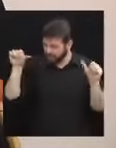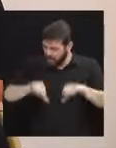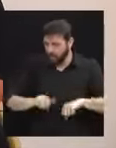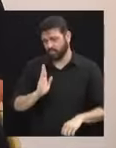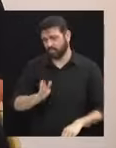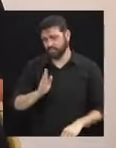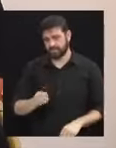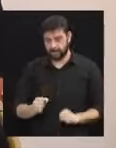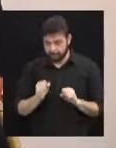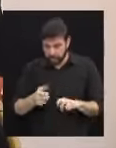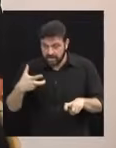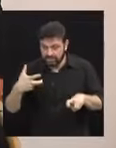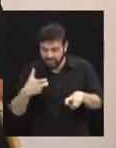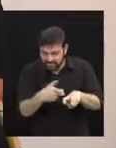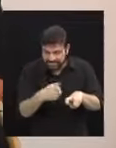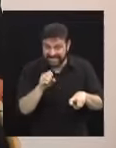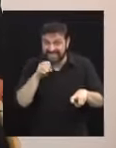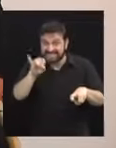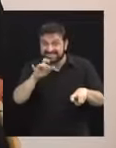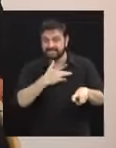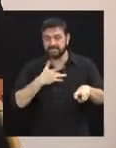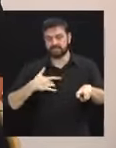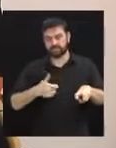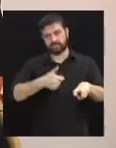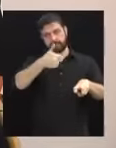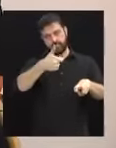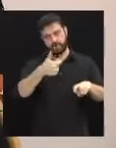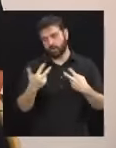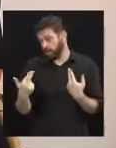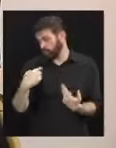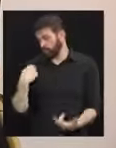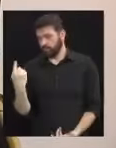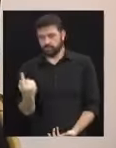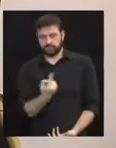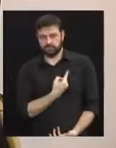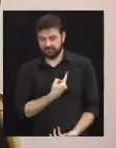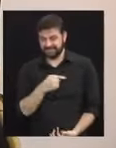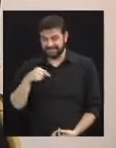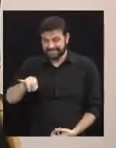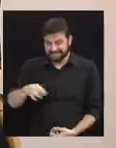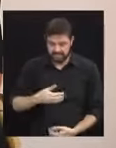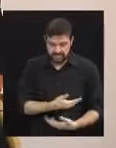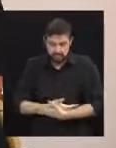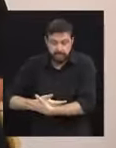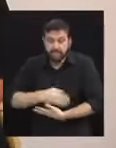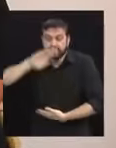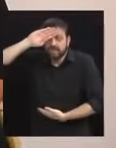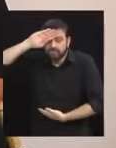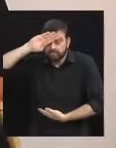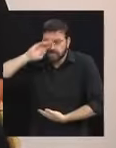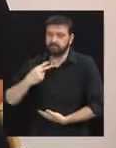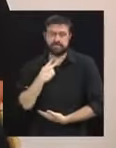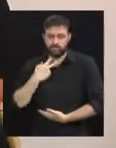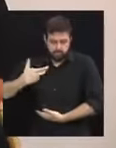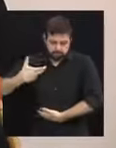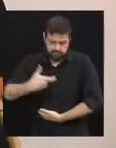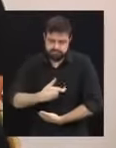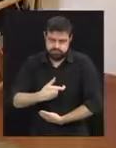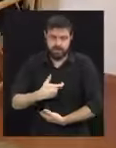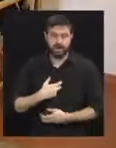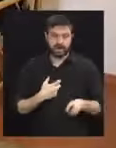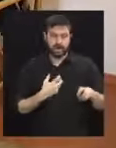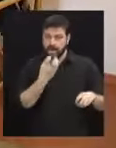pode vacinar o animal quando ele está totalmente sadio, como o ser humano, né? Não se vacina a criança com febre, mesma coisa é o animal. Se ele não está bem, ele não pode